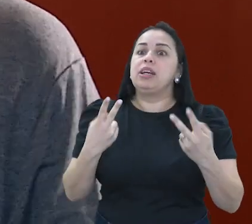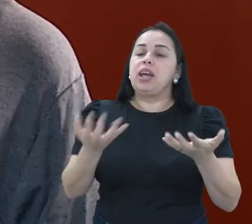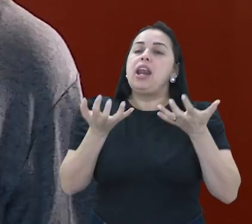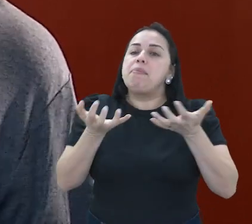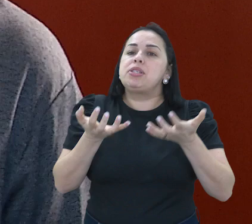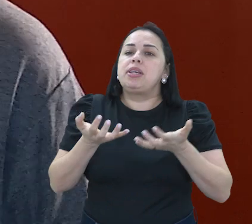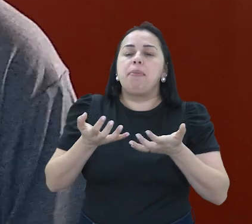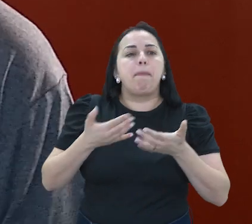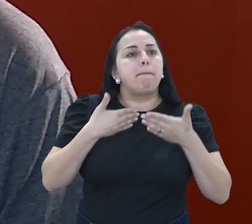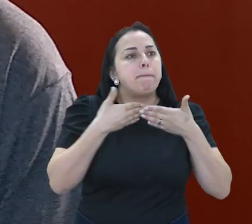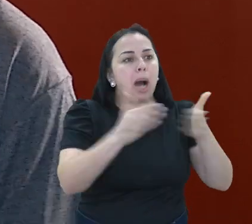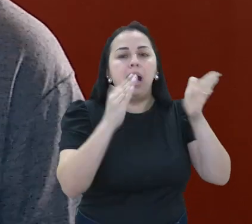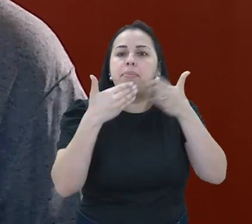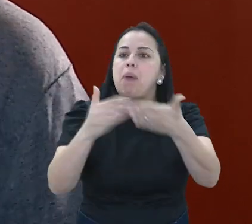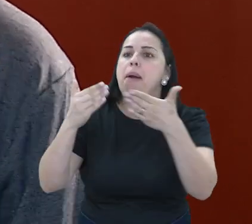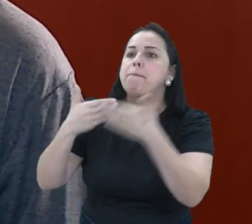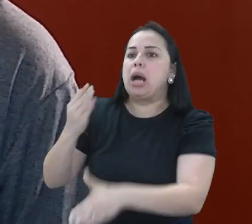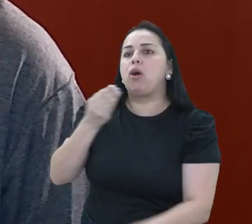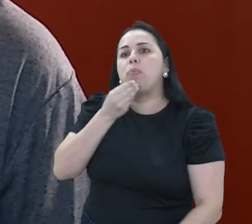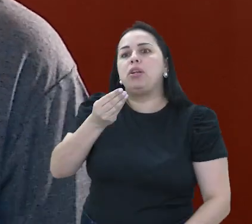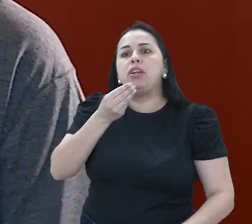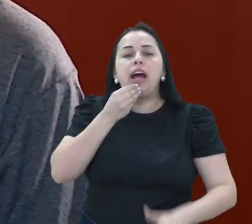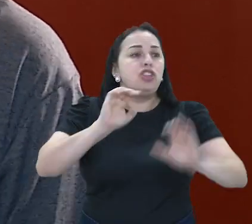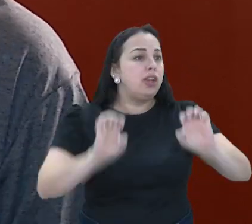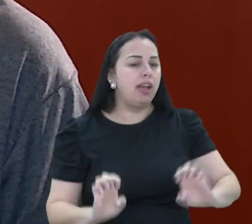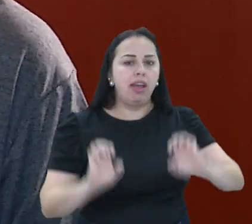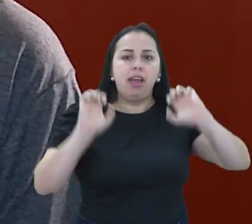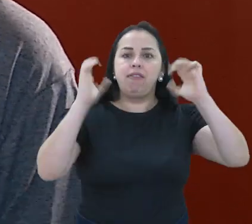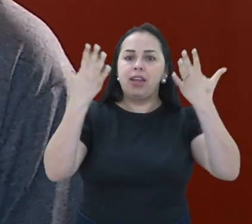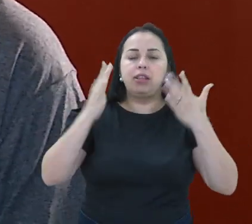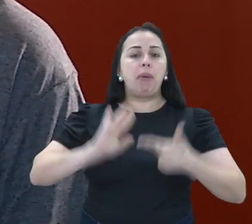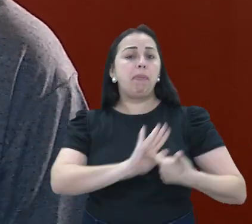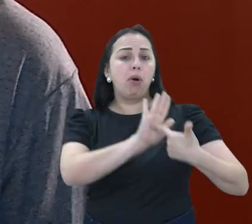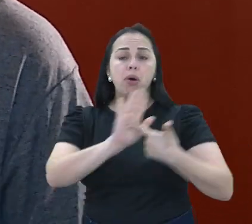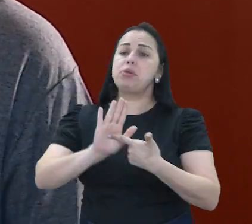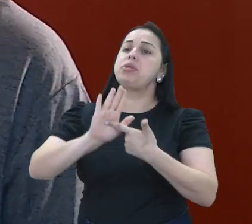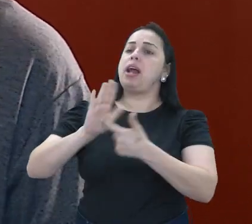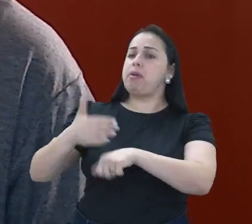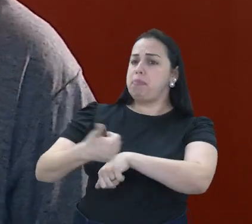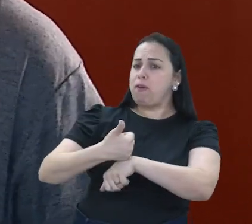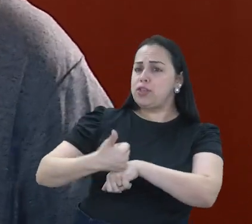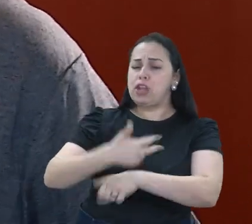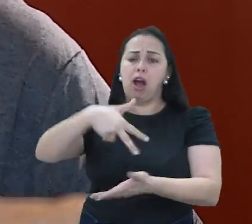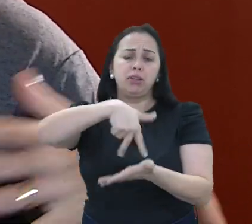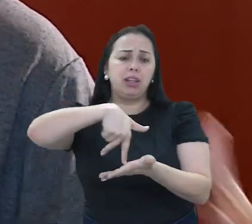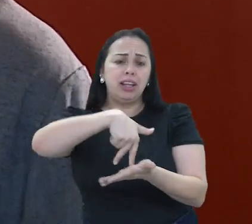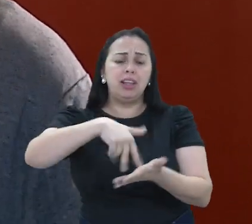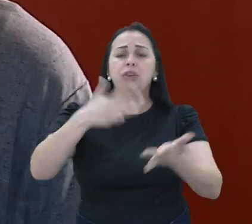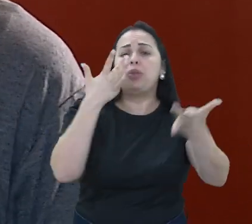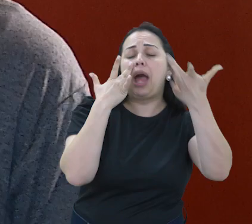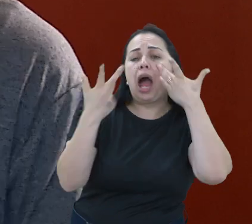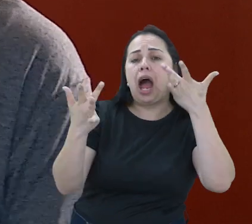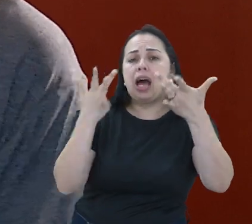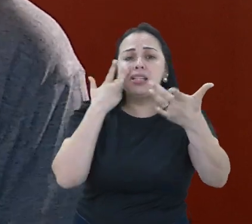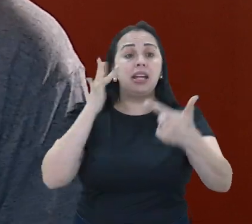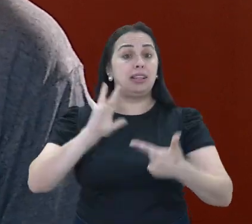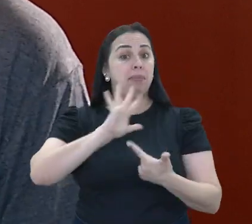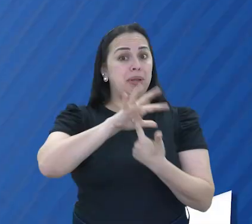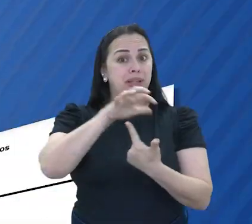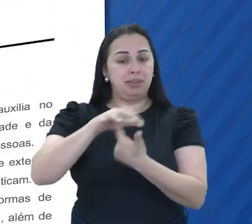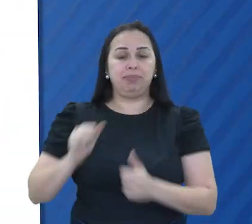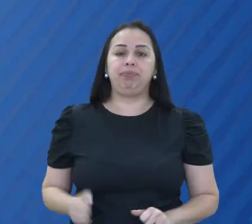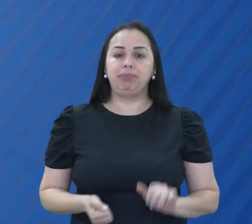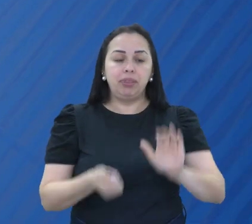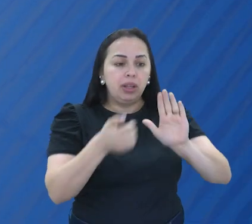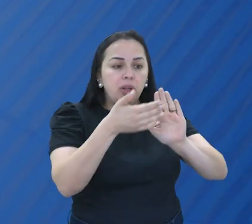mais portas se abram para ter mais espetáculos, mais oportunidades de a gente estar levando o nosso trabalho para os palcos, para os teatros, para as